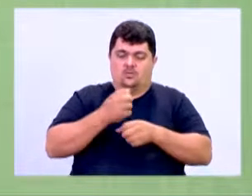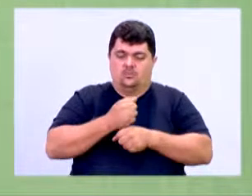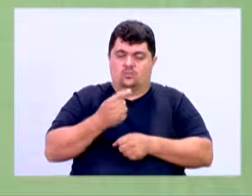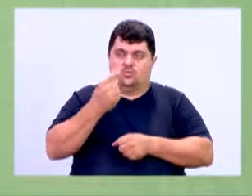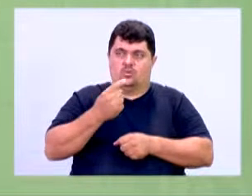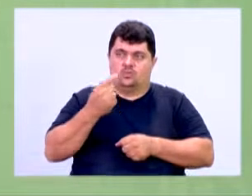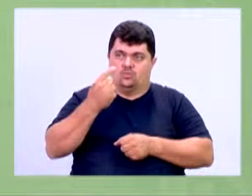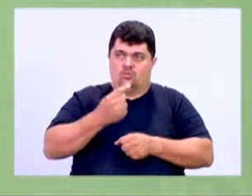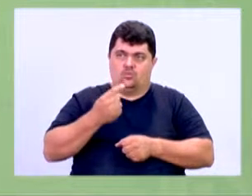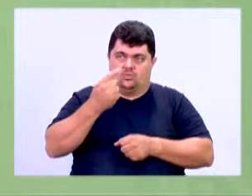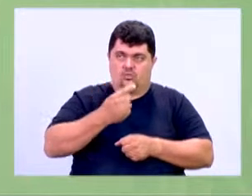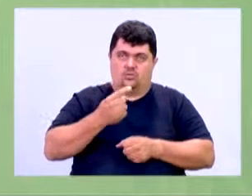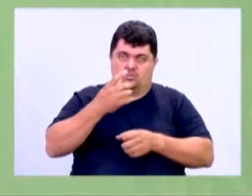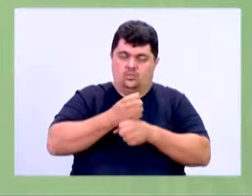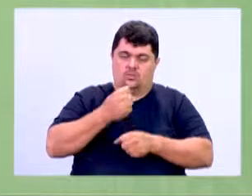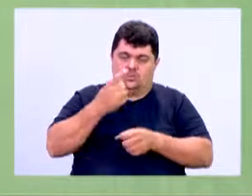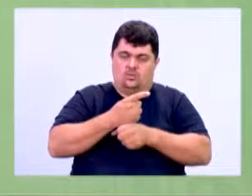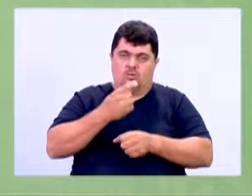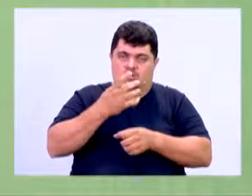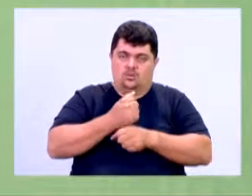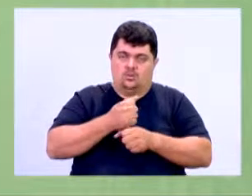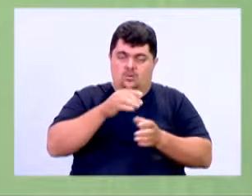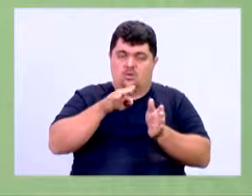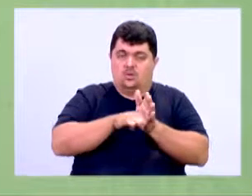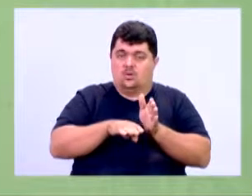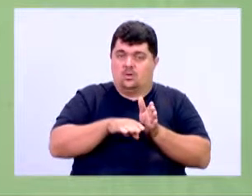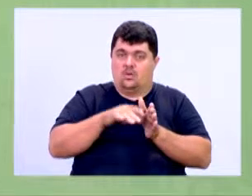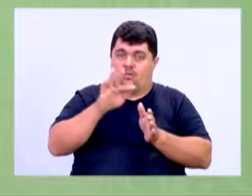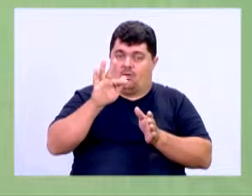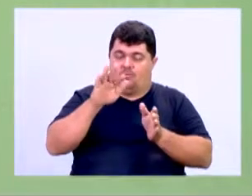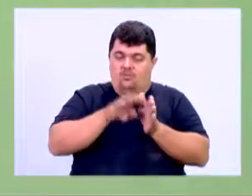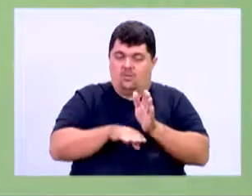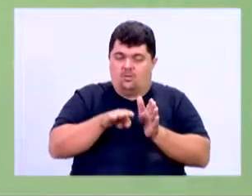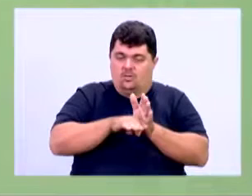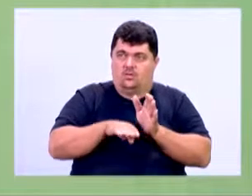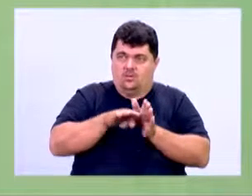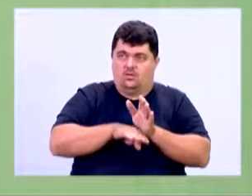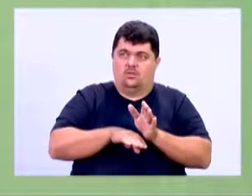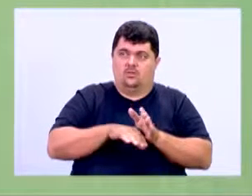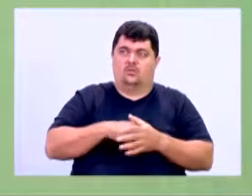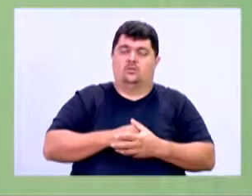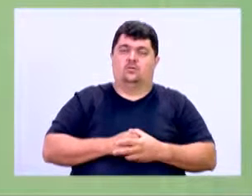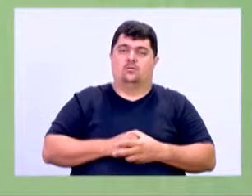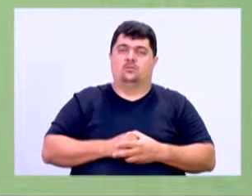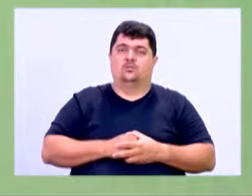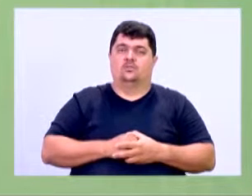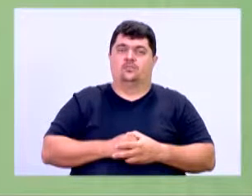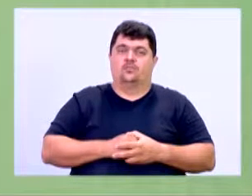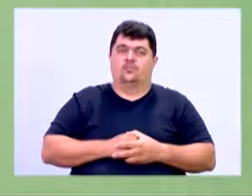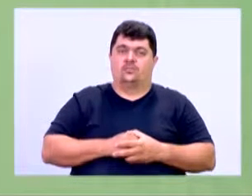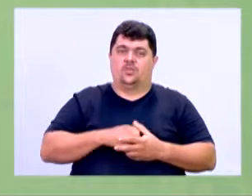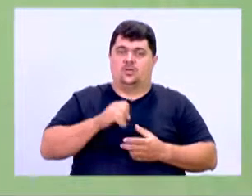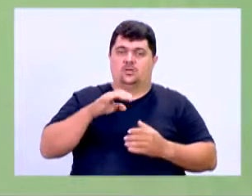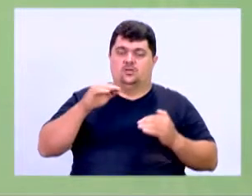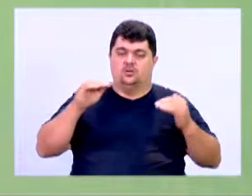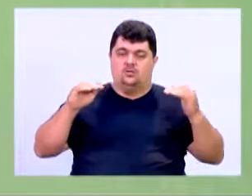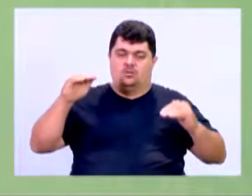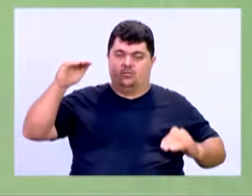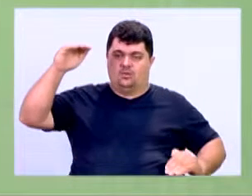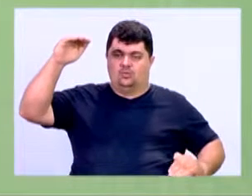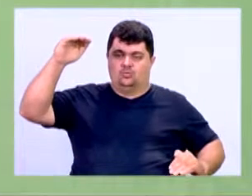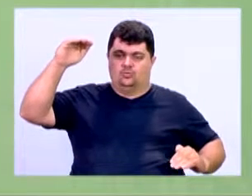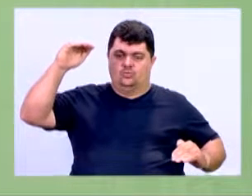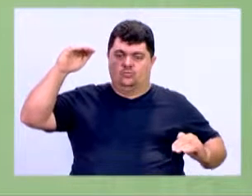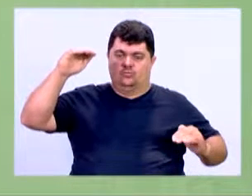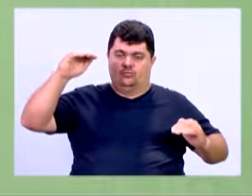o i, ou seja, vai passar de 0, 1, 2, 3, e o f ele vai decrementar. Ou seja, ao final, eles vão se